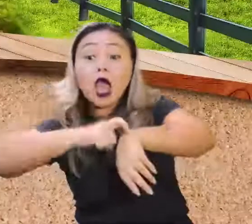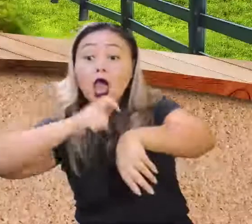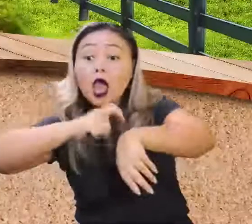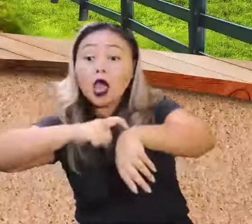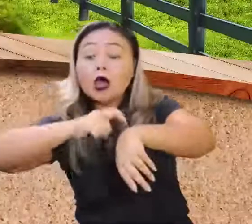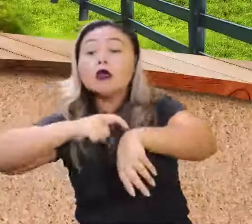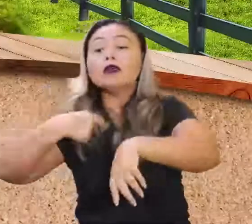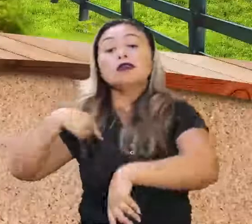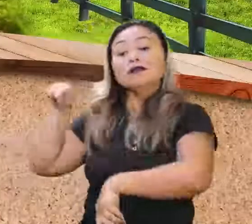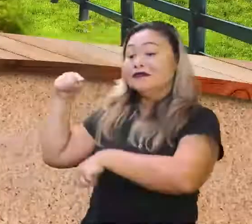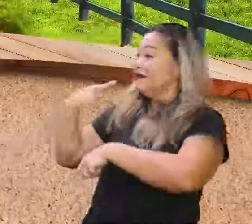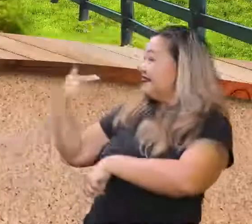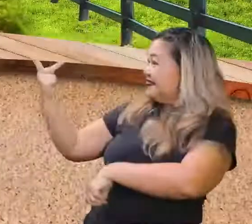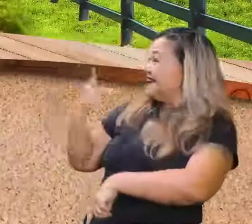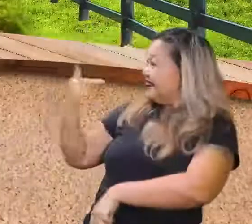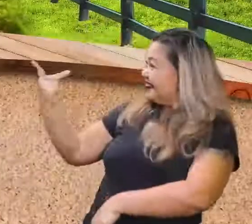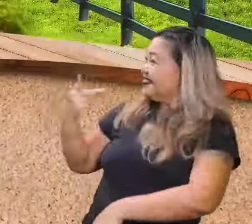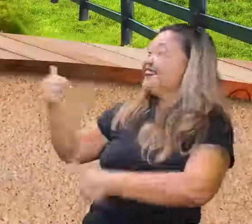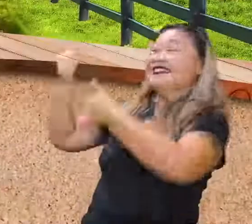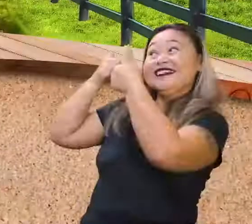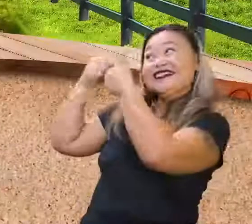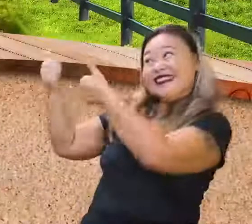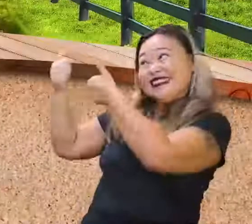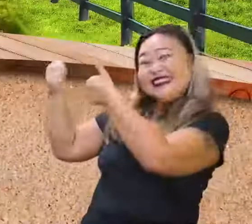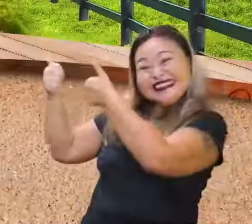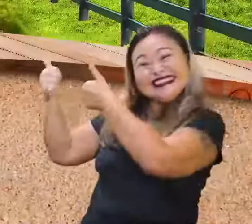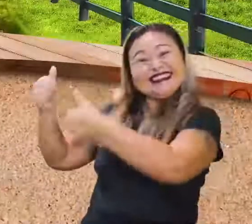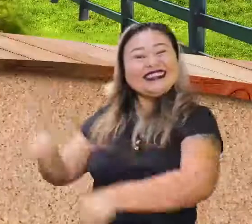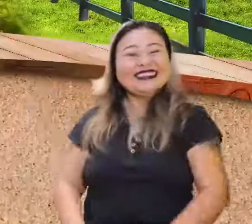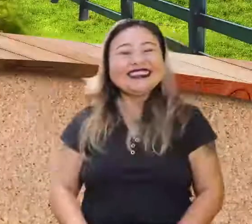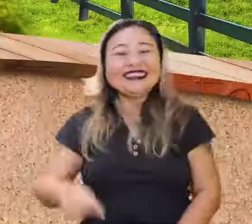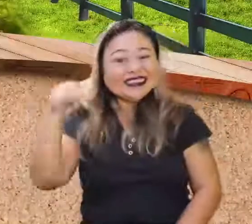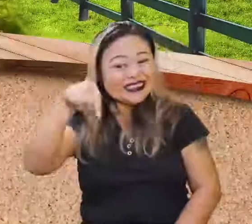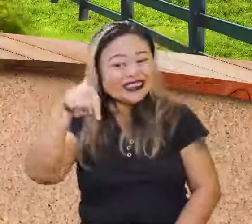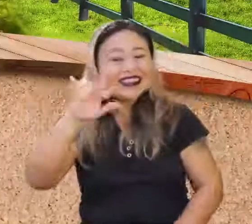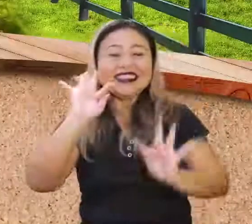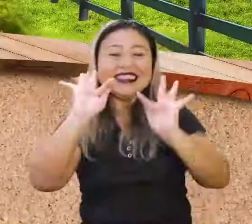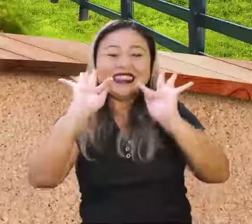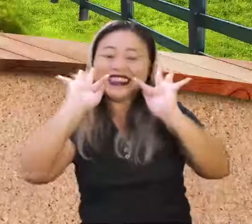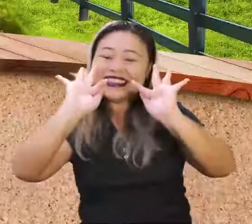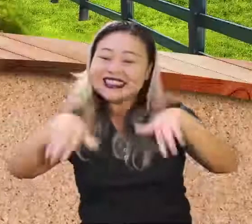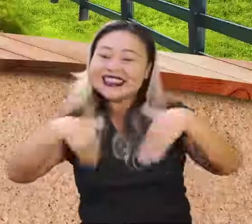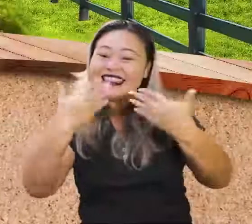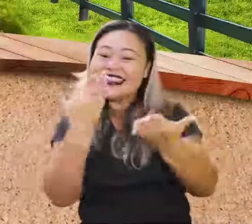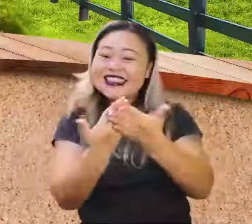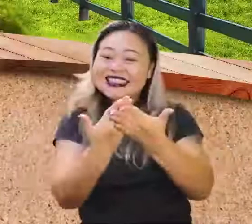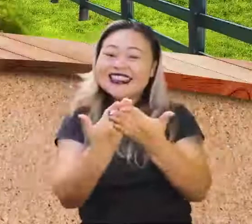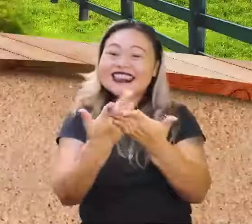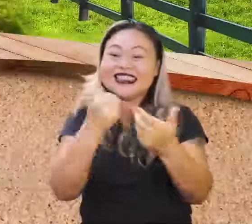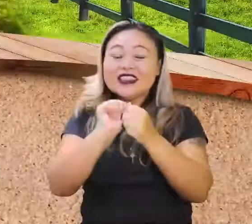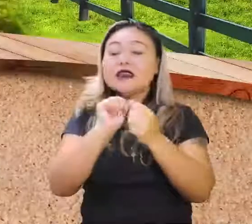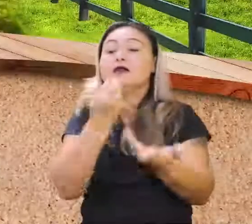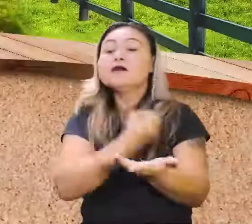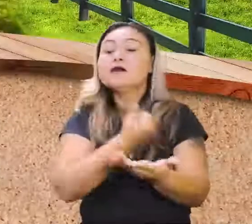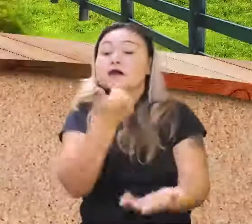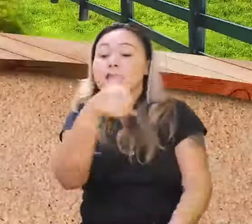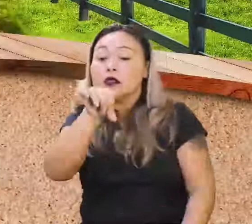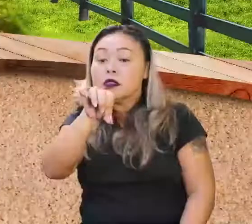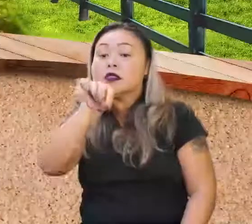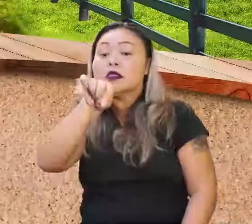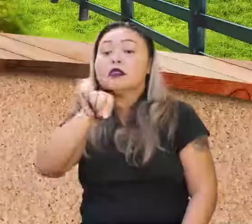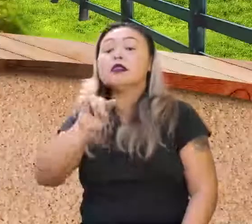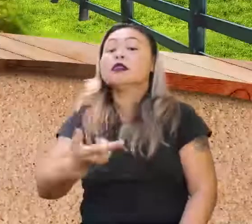vivo. Eu, professora Alderina, não é isso, professora Alderina? E aqui a gente vai finalizando a nossa aula, sobre a aula 19 sobre